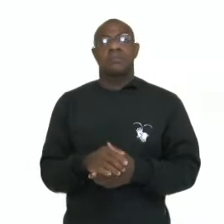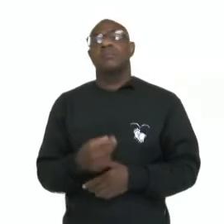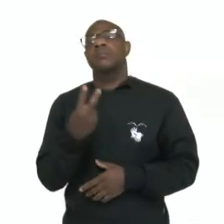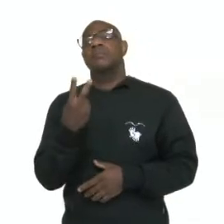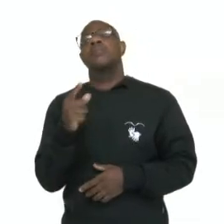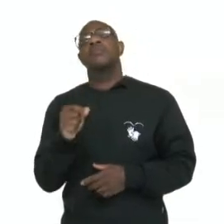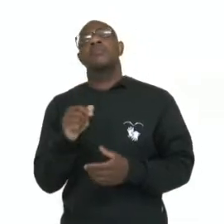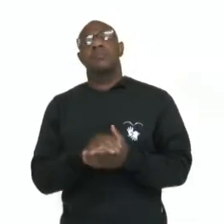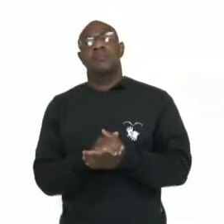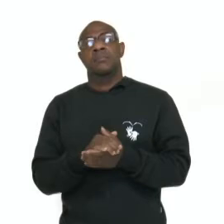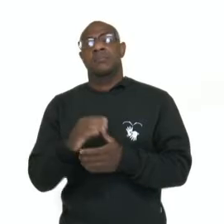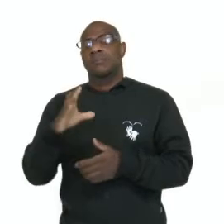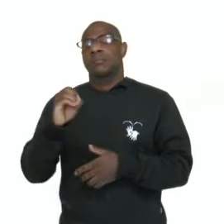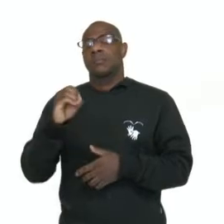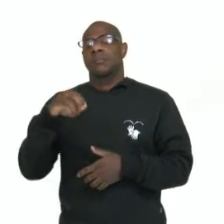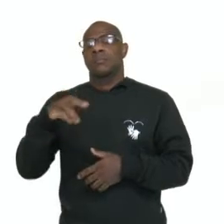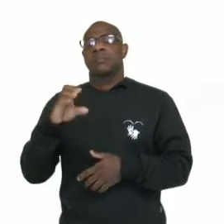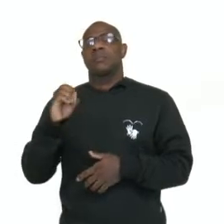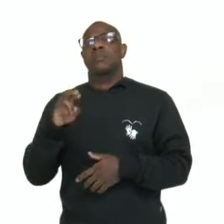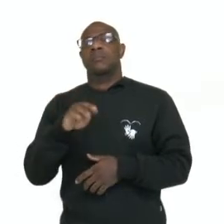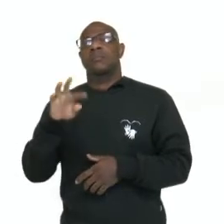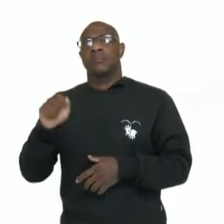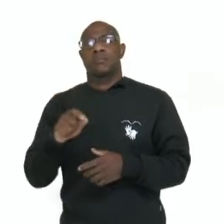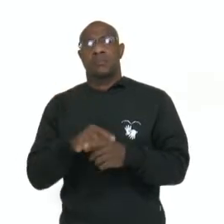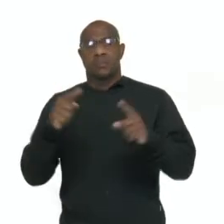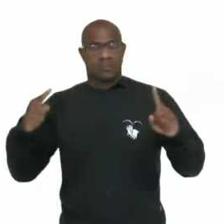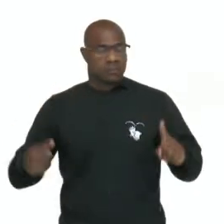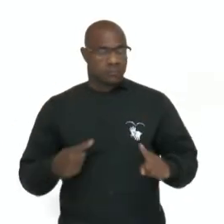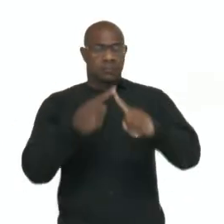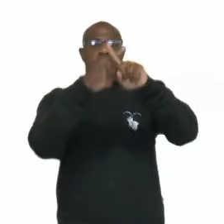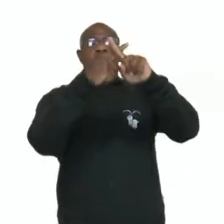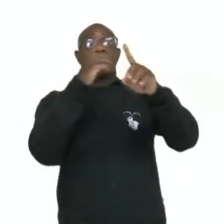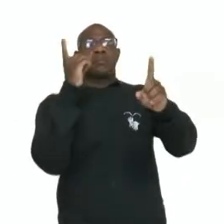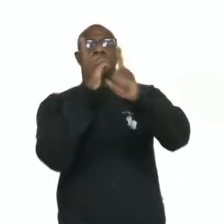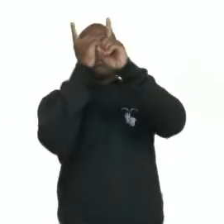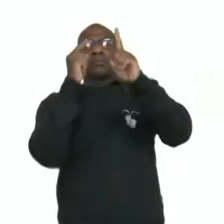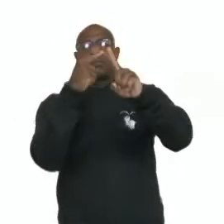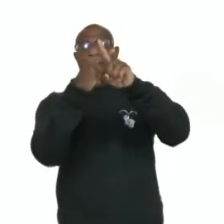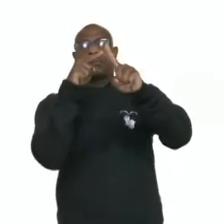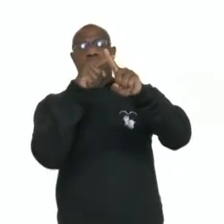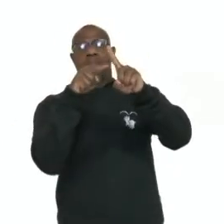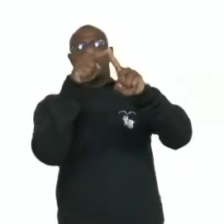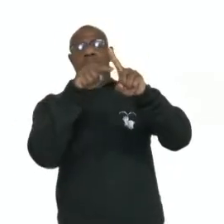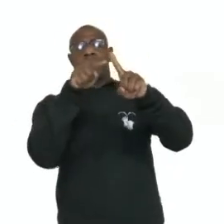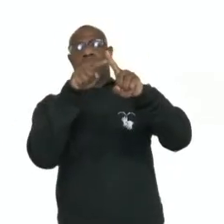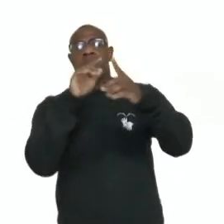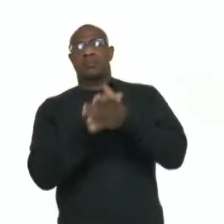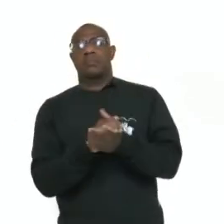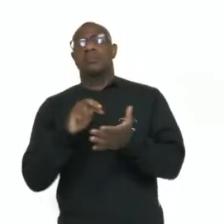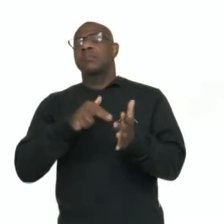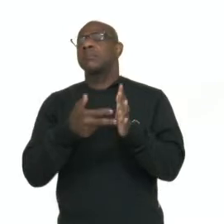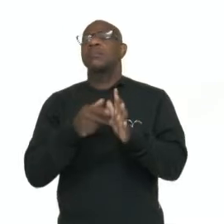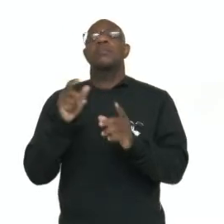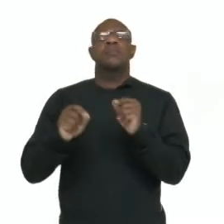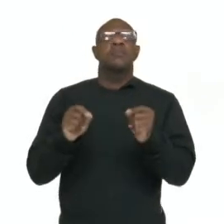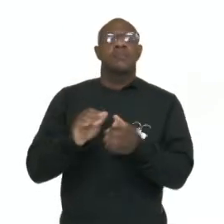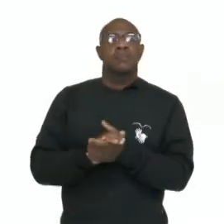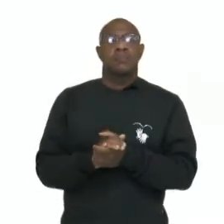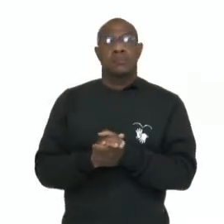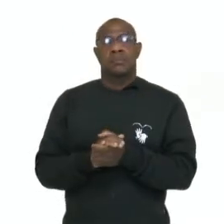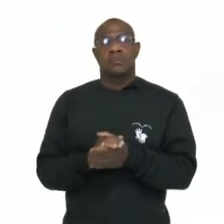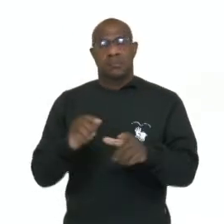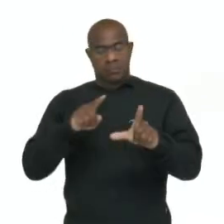retas que são concorrentes num ponto ali, ou seja, que elas se cruzam naquele ponto. Isso significa que os